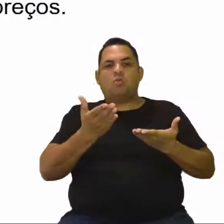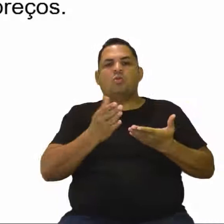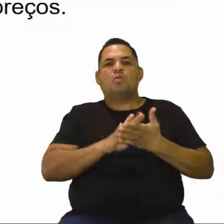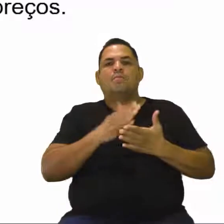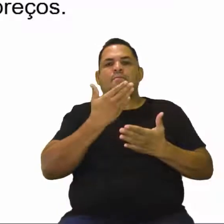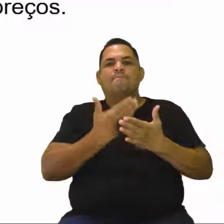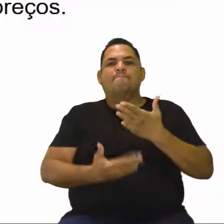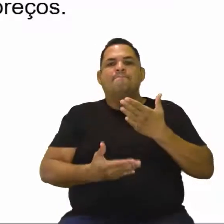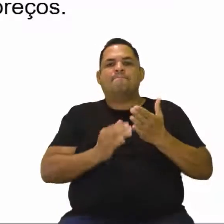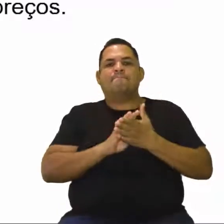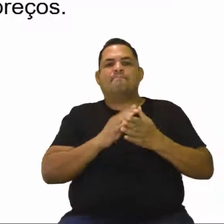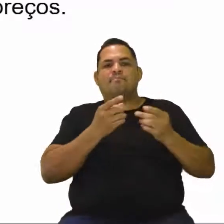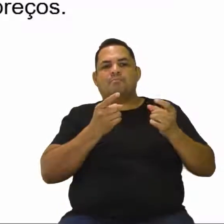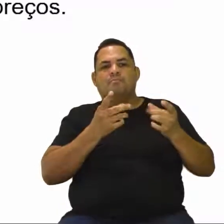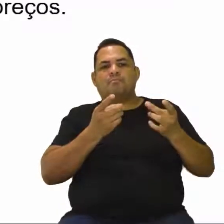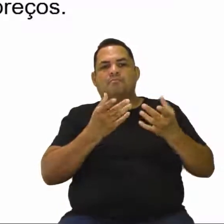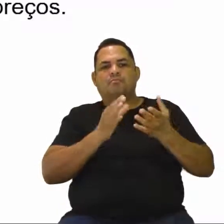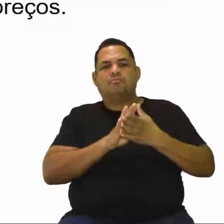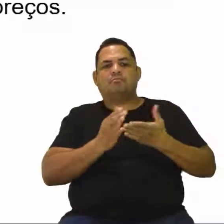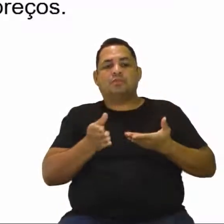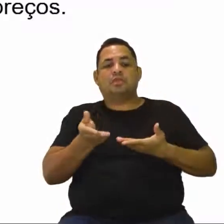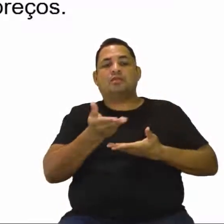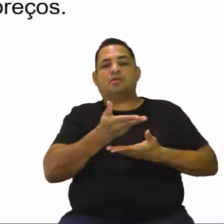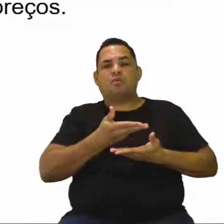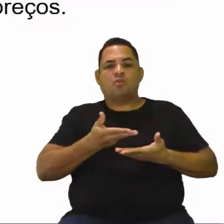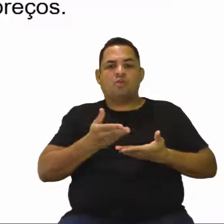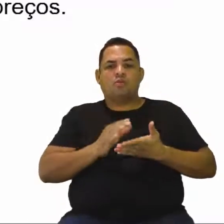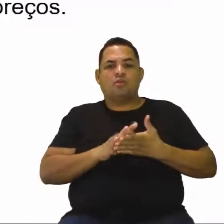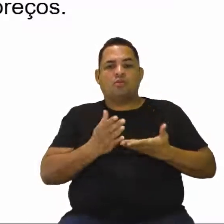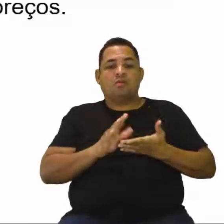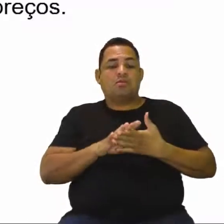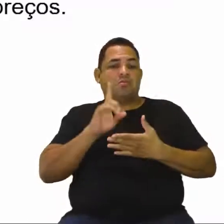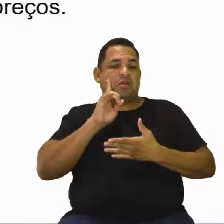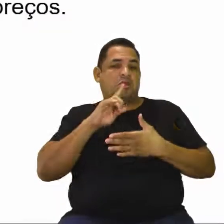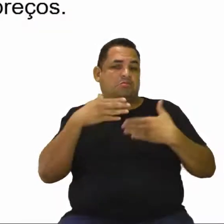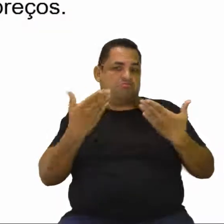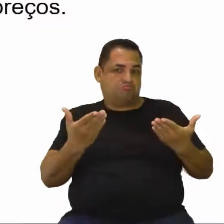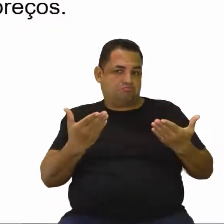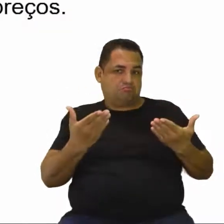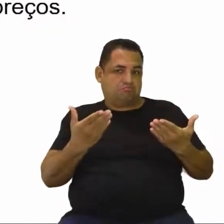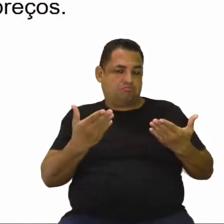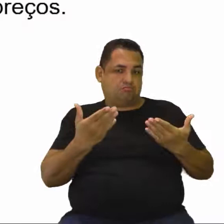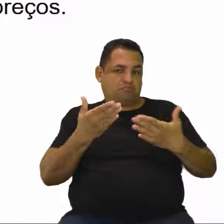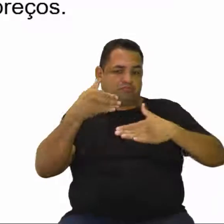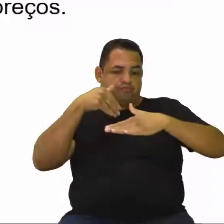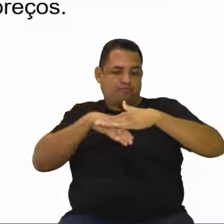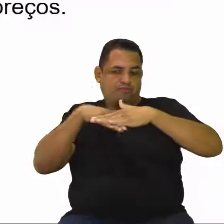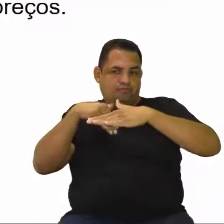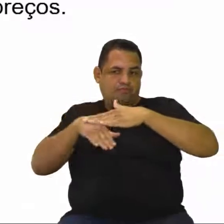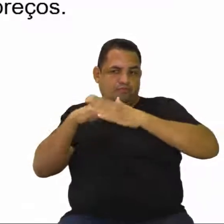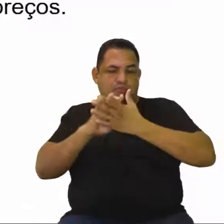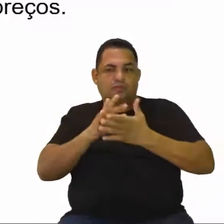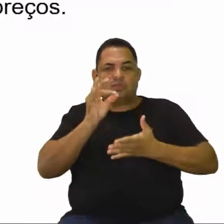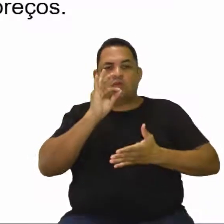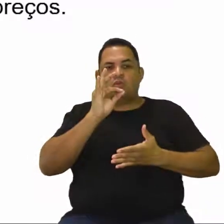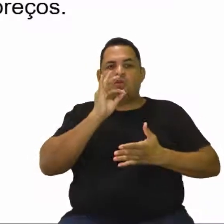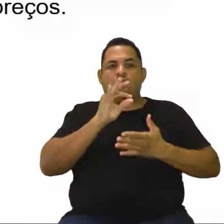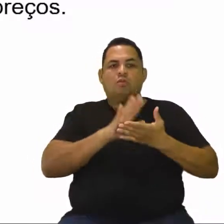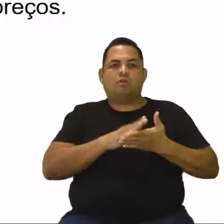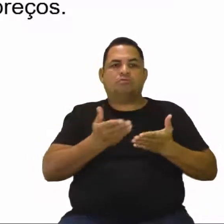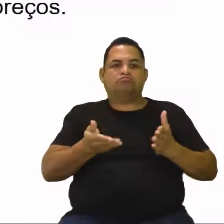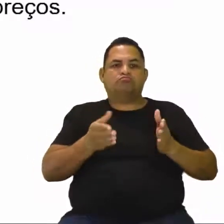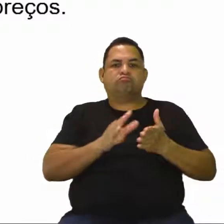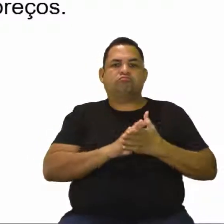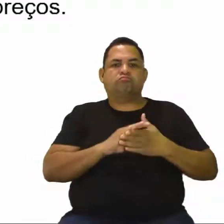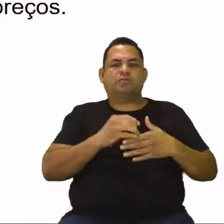perderam vendas para esse grande comprador, que eram os americanos. Os estoques de café